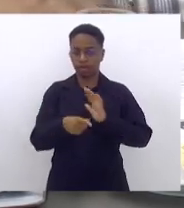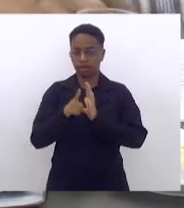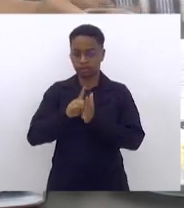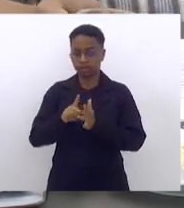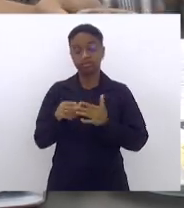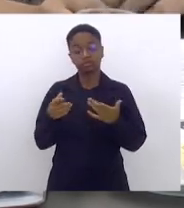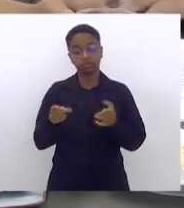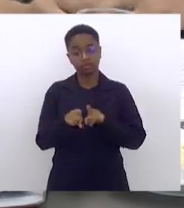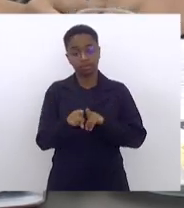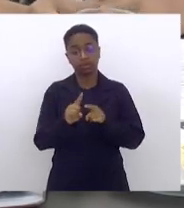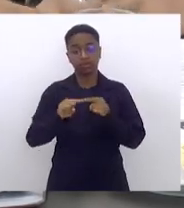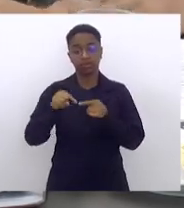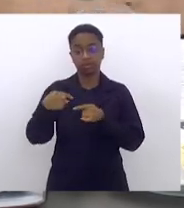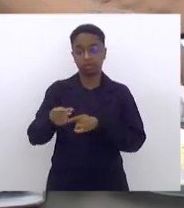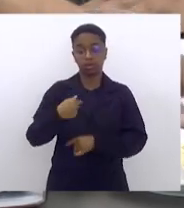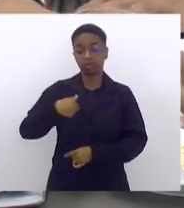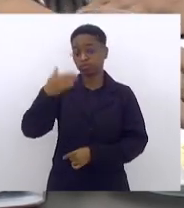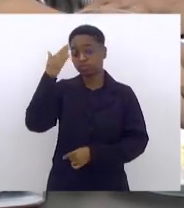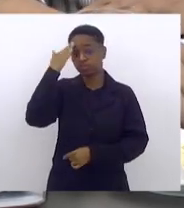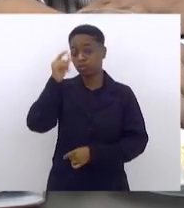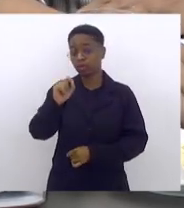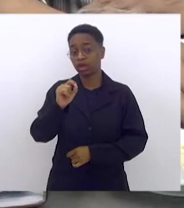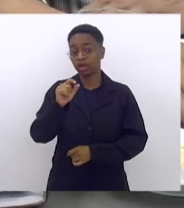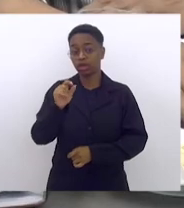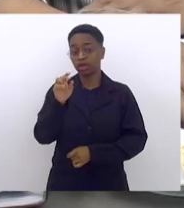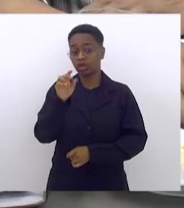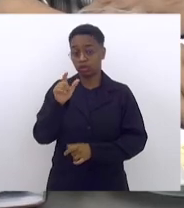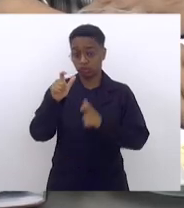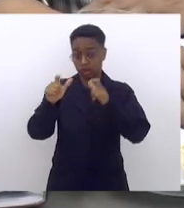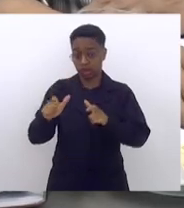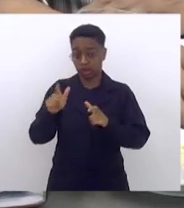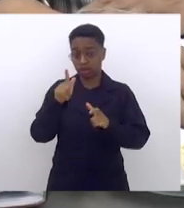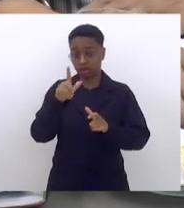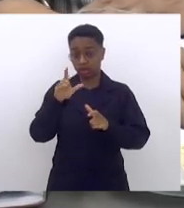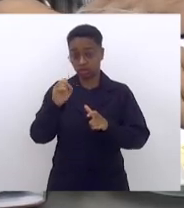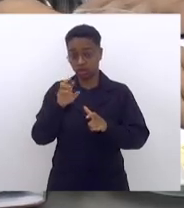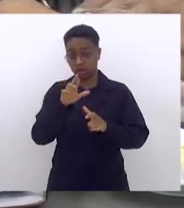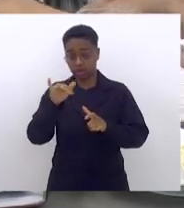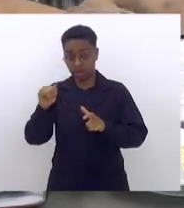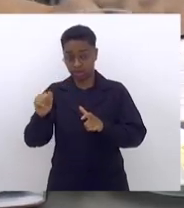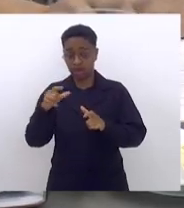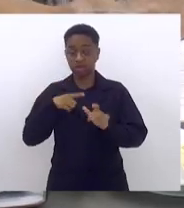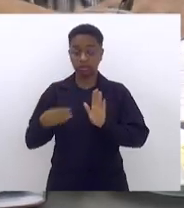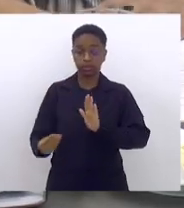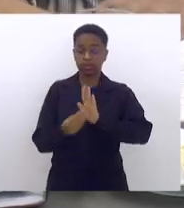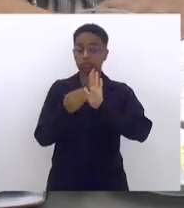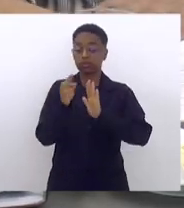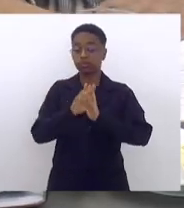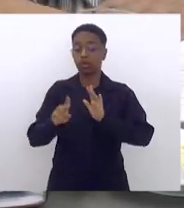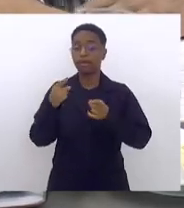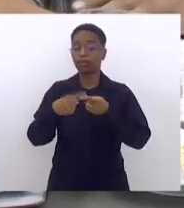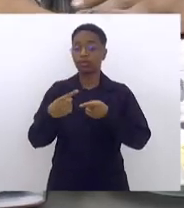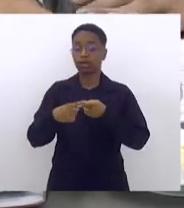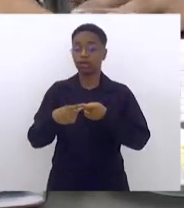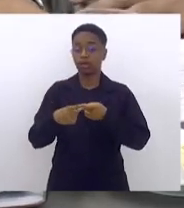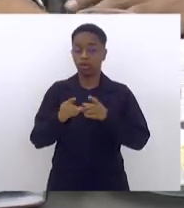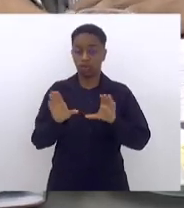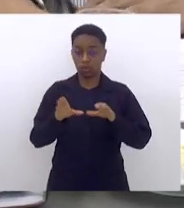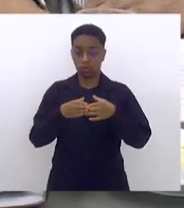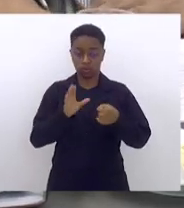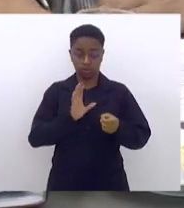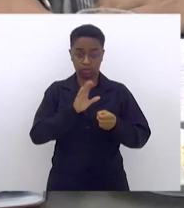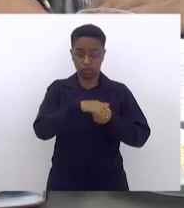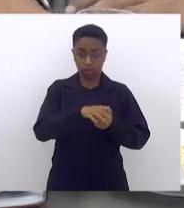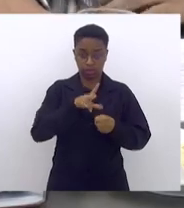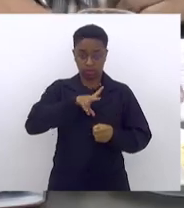sabia, que aquele nome Glória era em função de uma vitória dos colonialistas portugueses